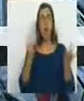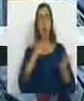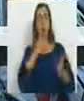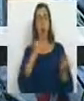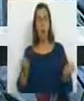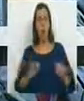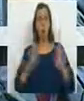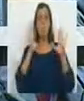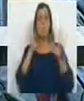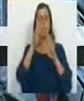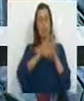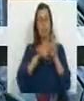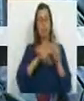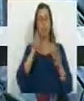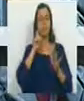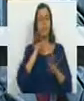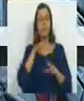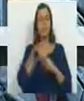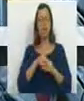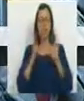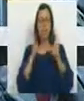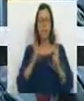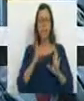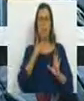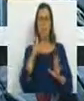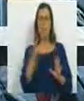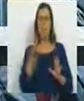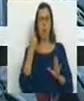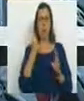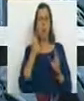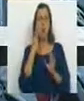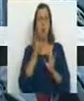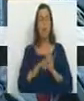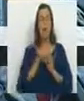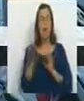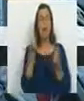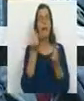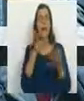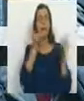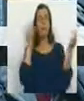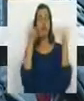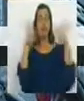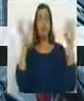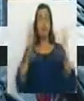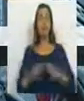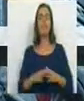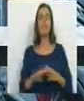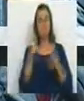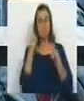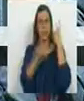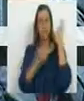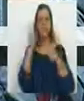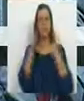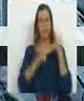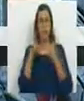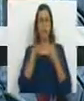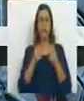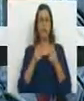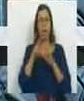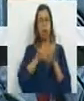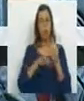códigos, mas o relatório de segurança interna tem que procurar o número de crianças desaparecidas e refleti-lo no